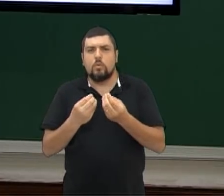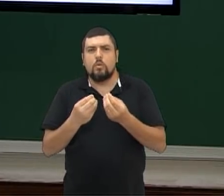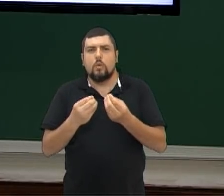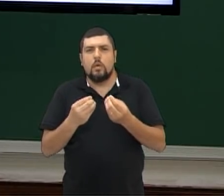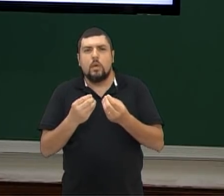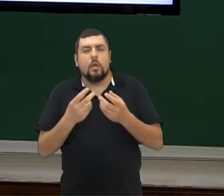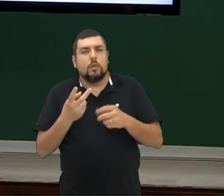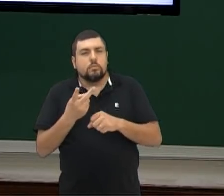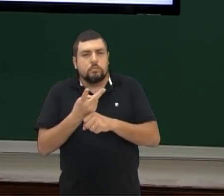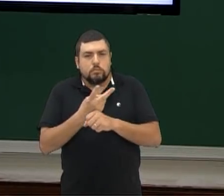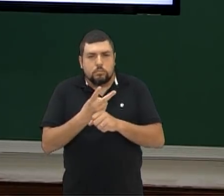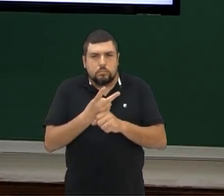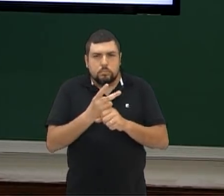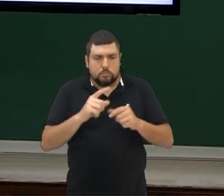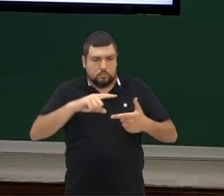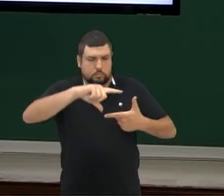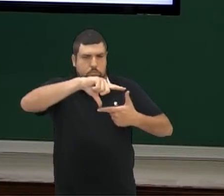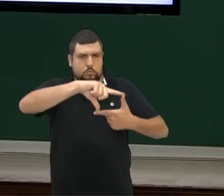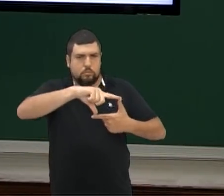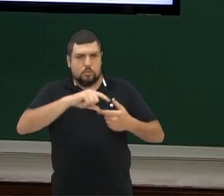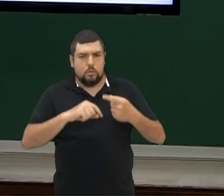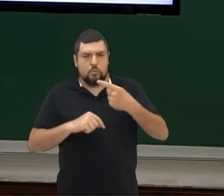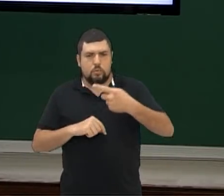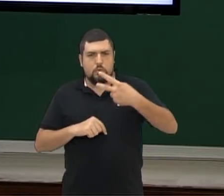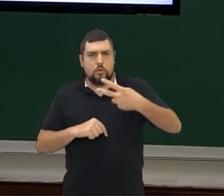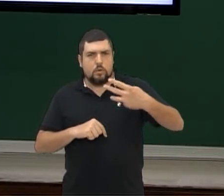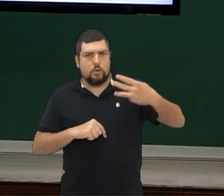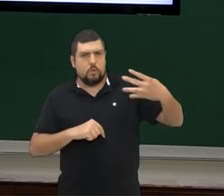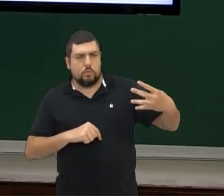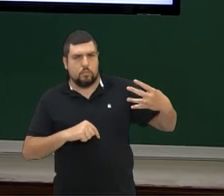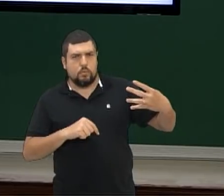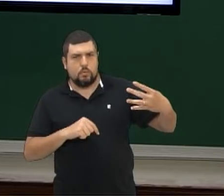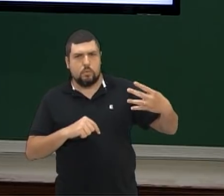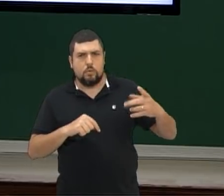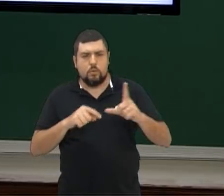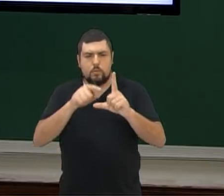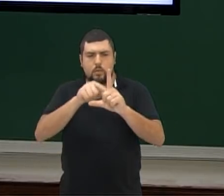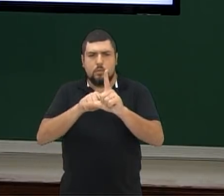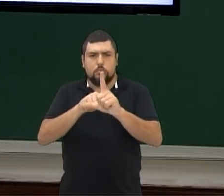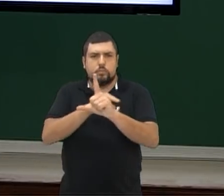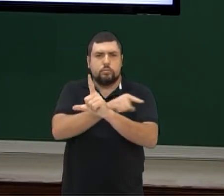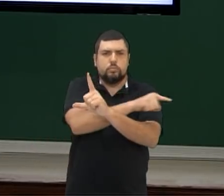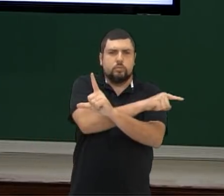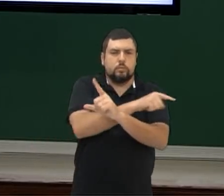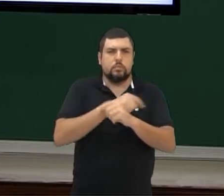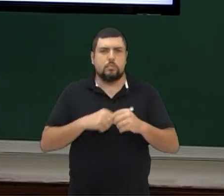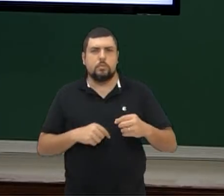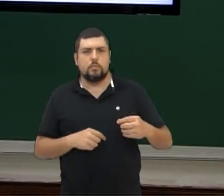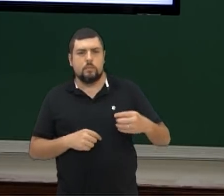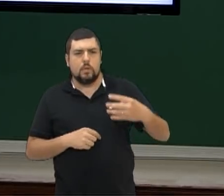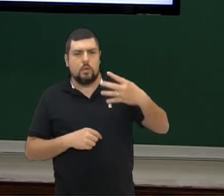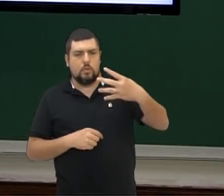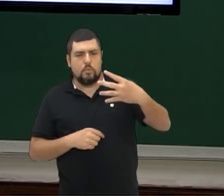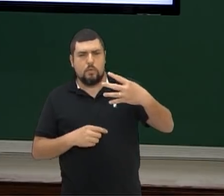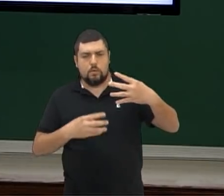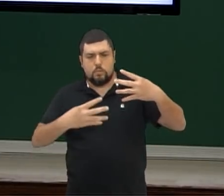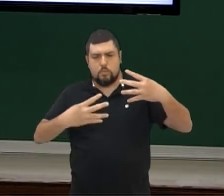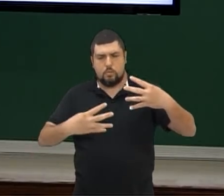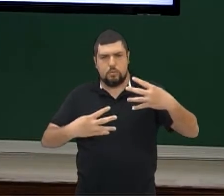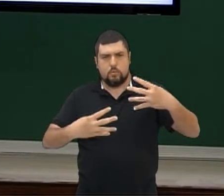2, 3, 4. Então, você identificando 1, 2, 3, 4, ele é 4 por 4. A